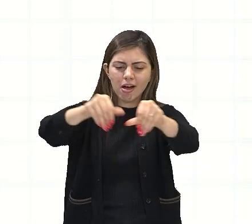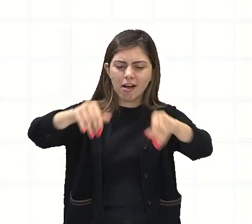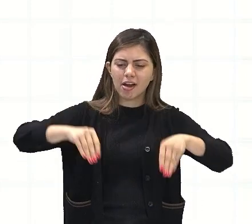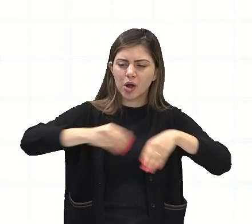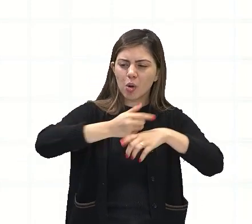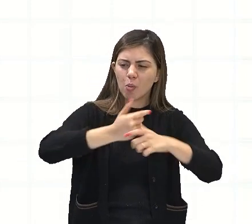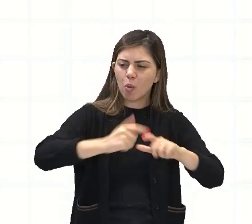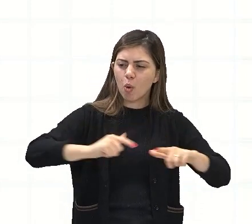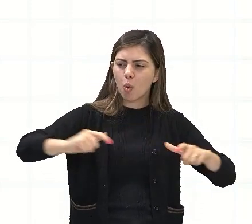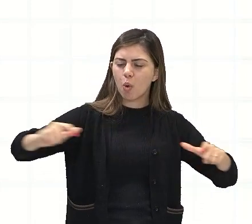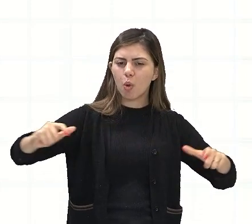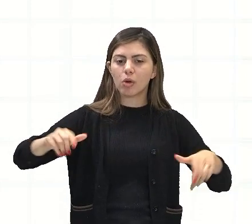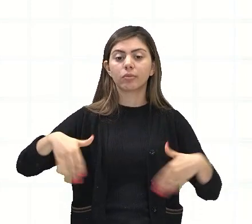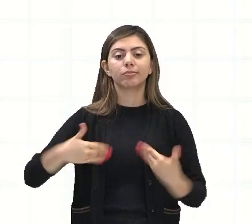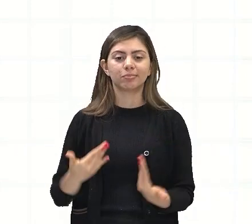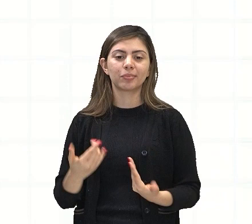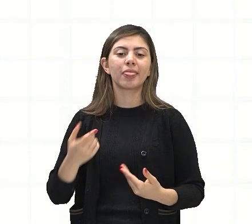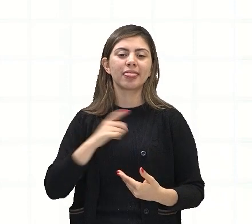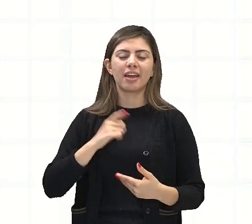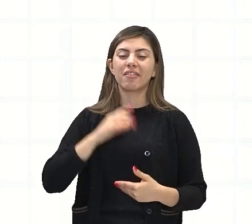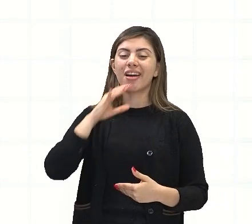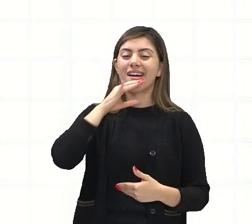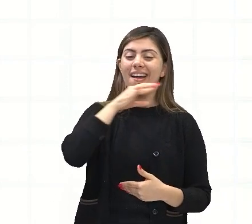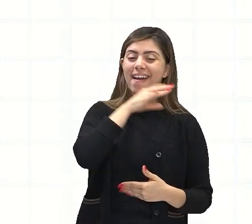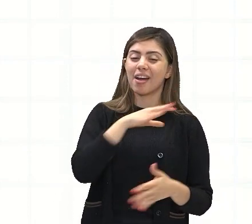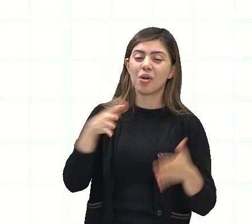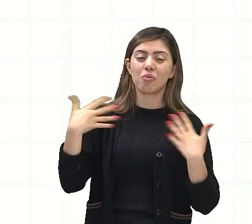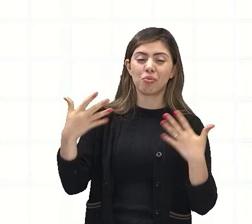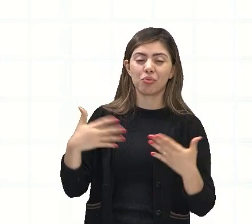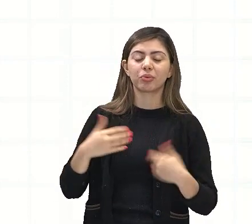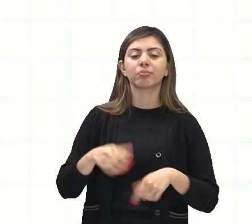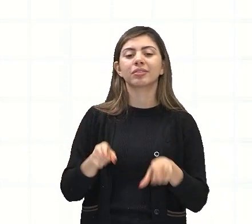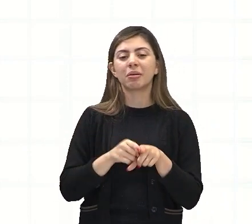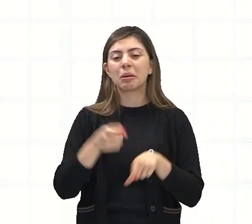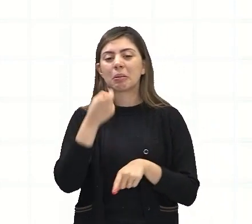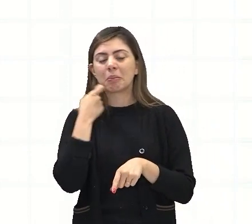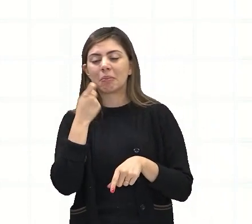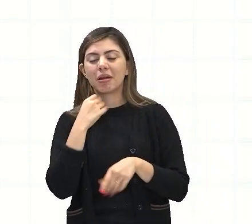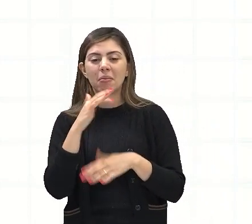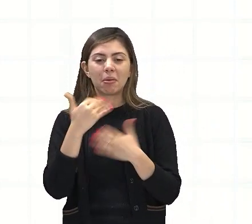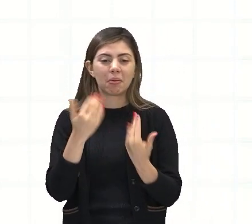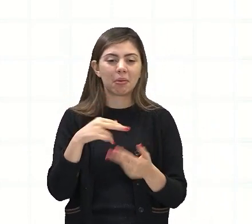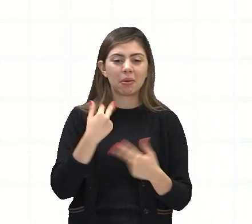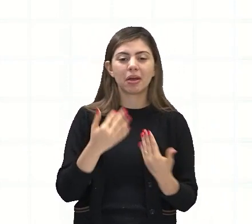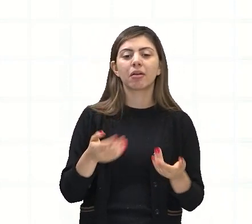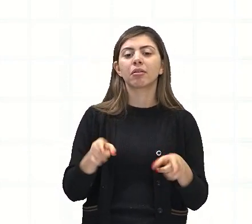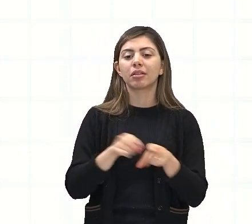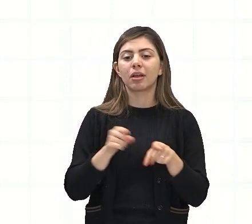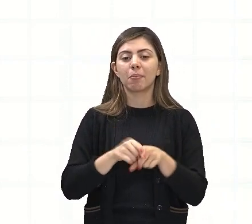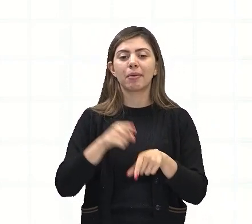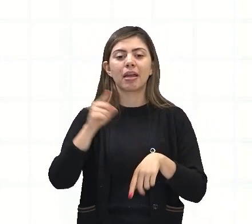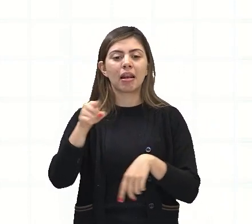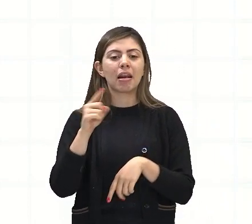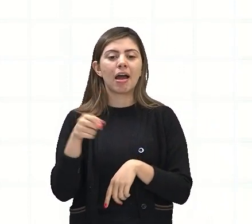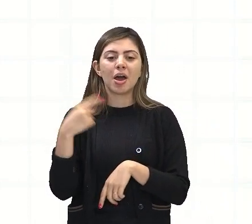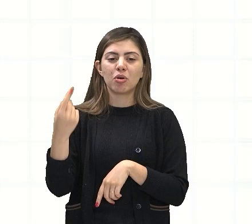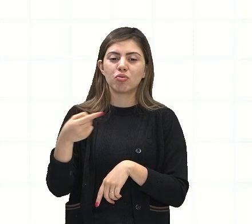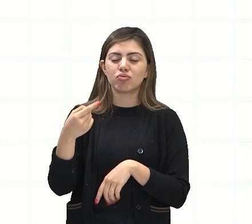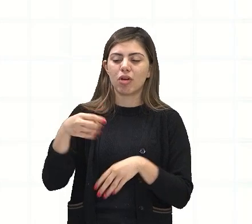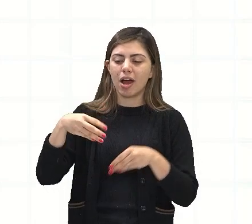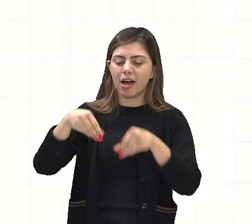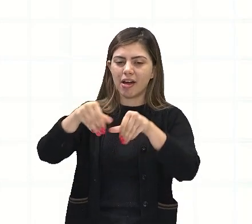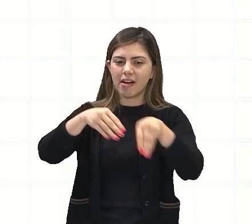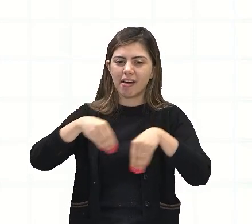ocasionadas então pelo forte verão. Assim como morte de peixe, tempestade de areia na praia da Ponta Negra, em Manaus, e